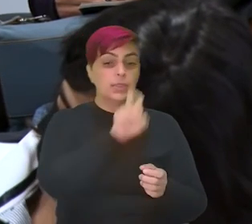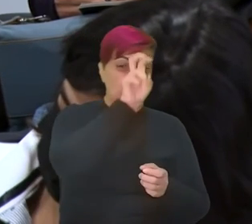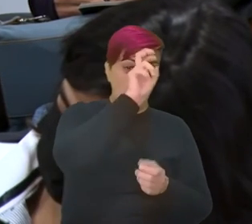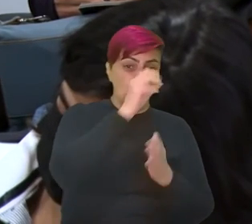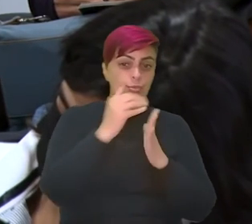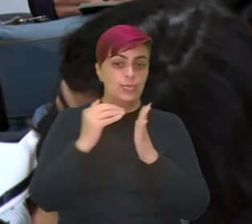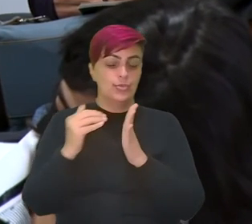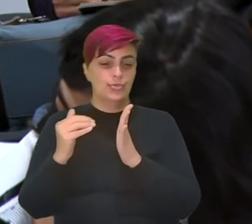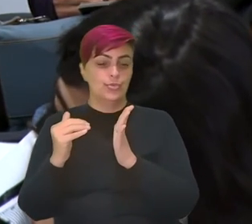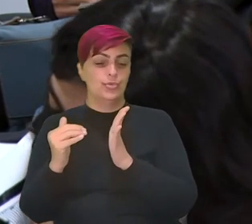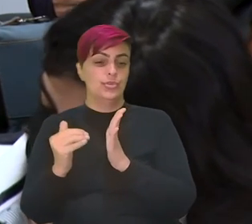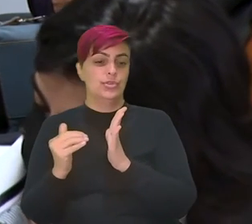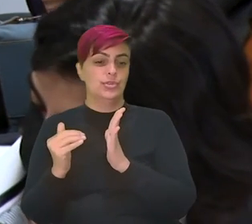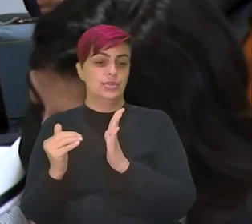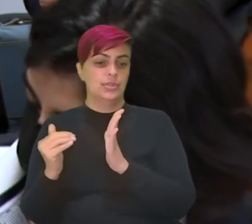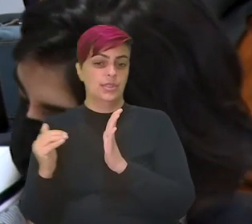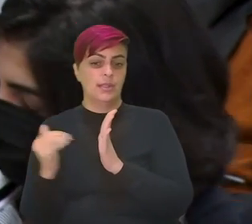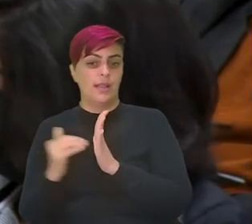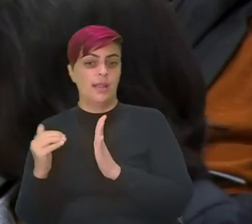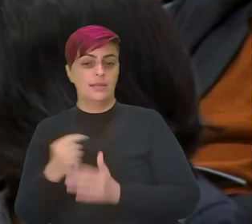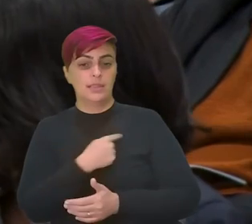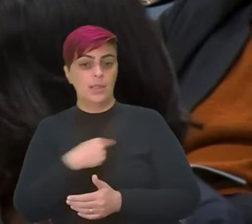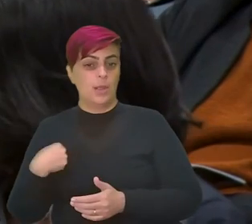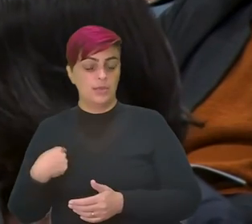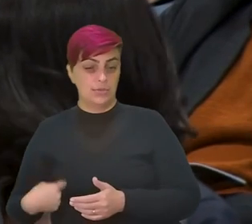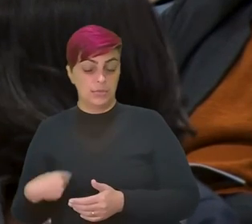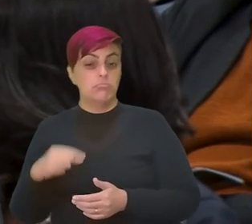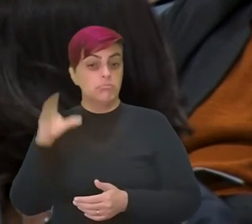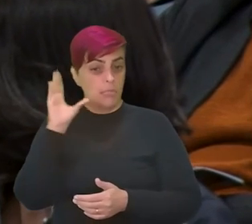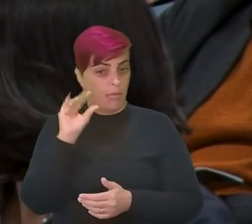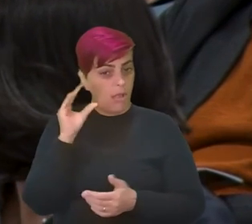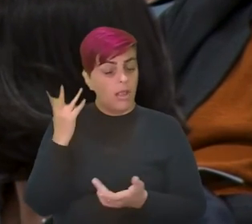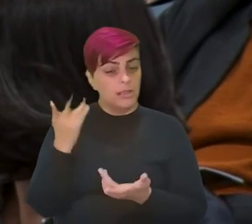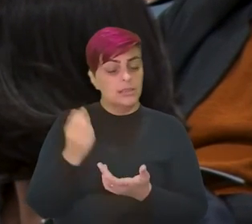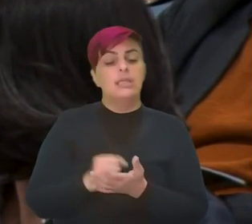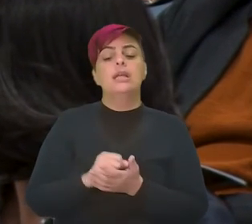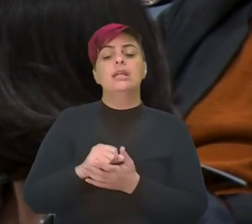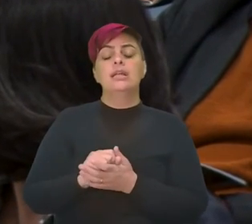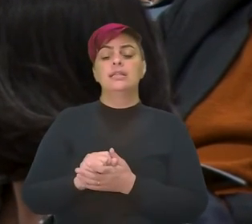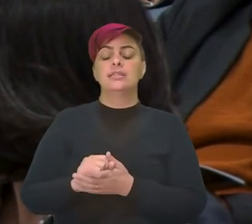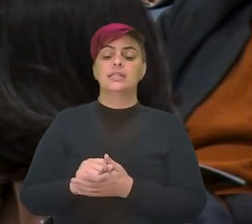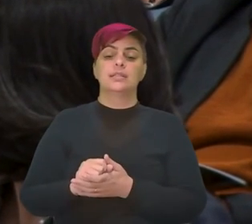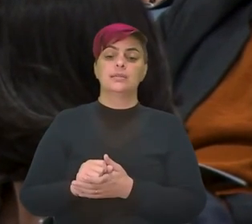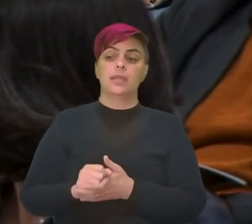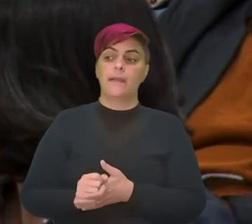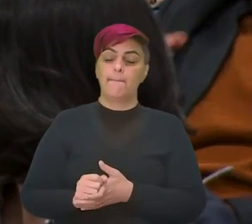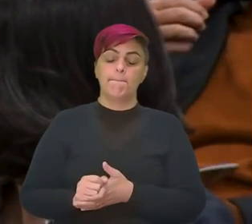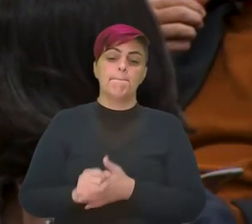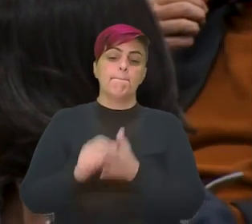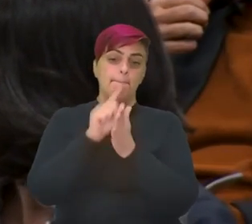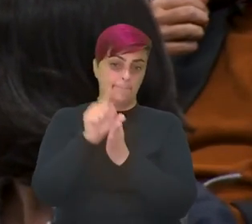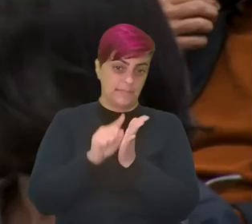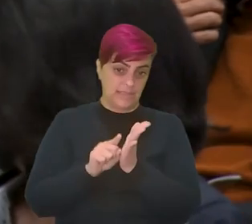China. Então, é um interesse em que a Europa e os Estados Unidos se debruçam sobre o mundo colonial,